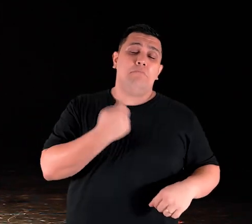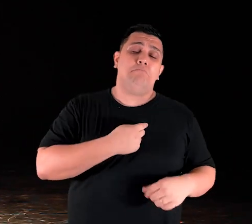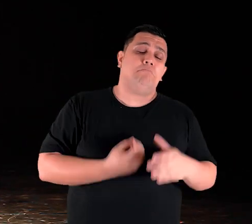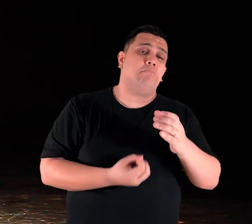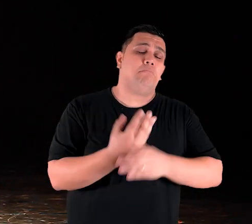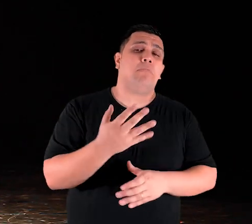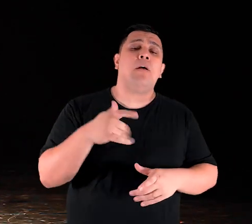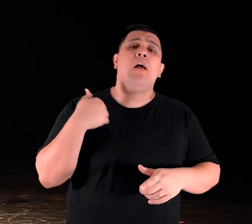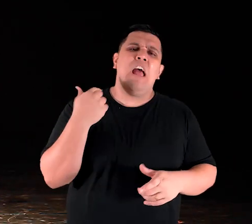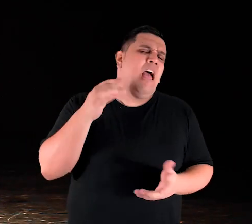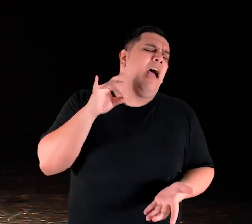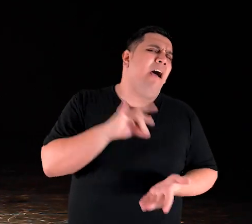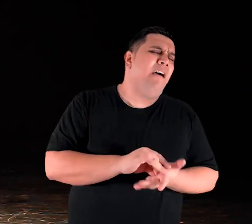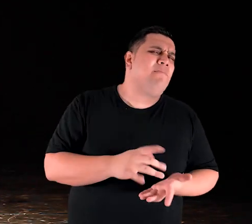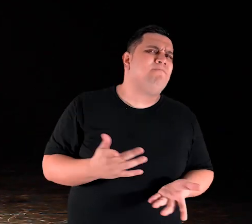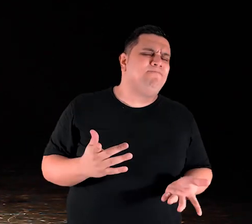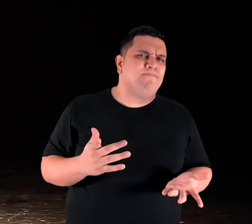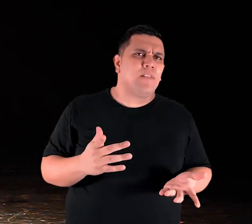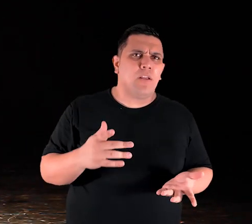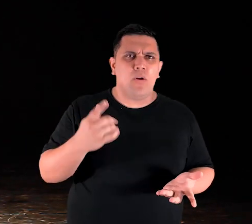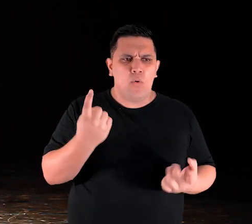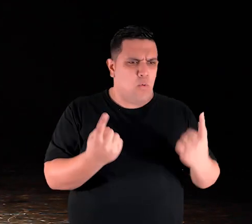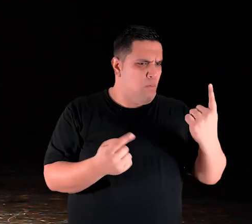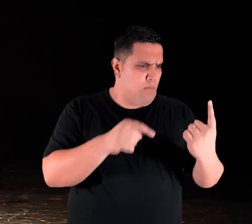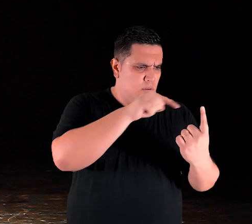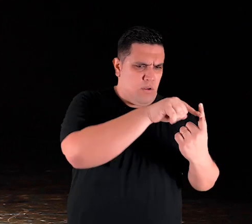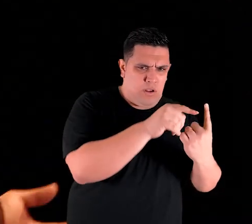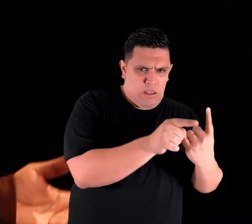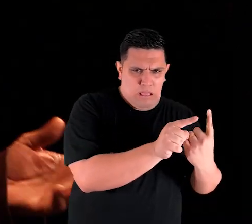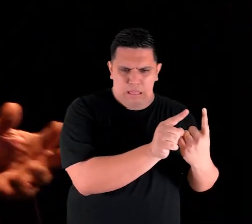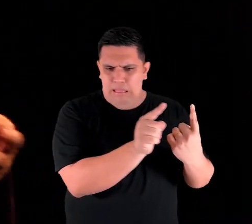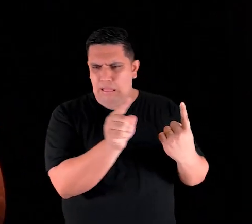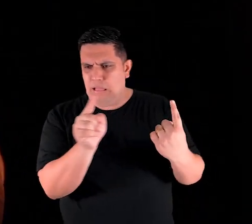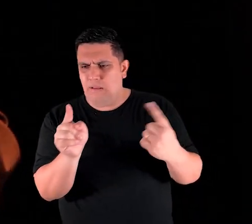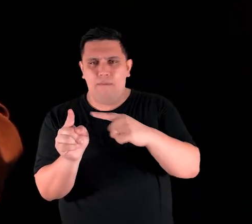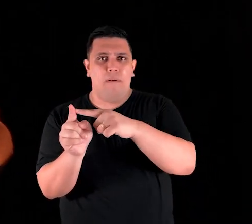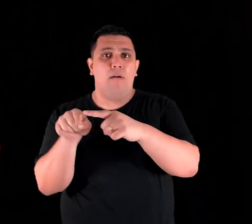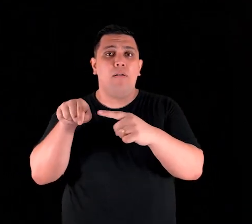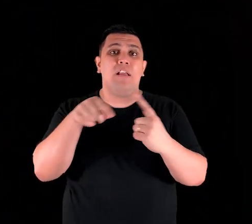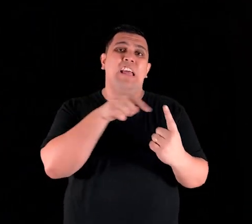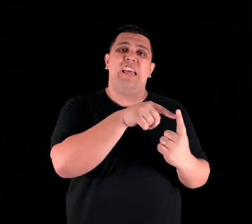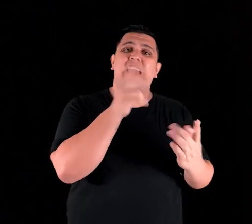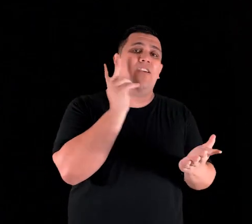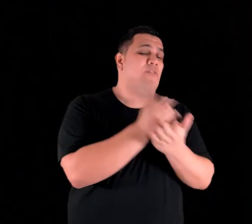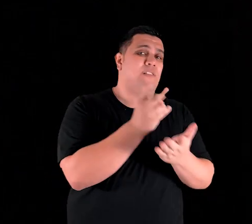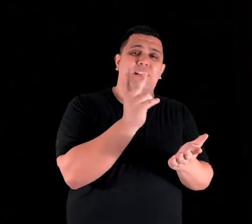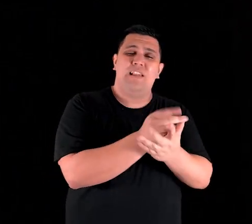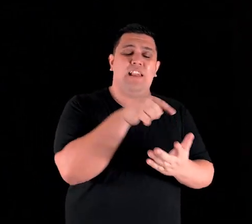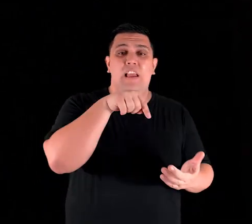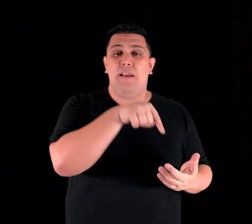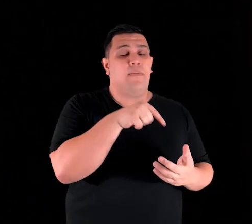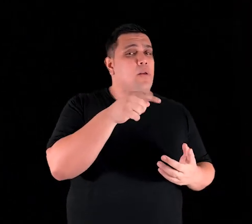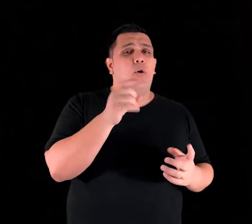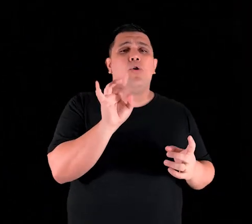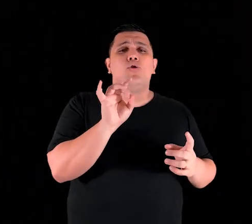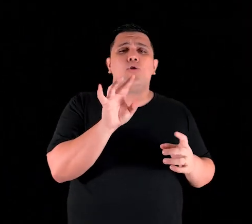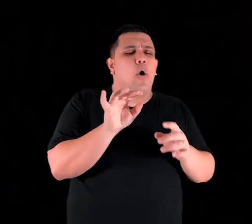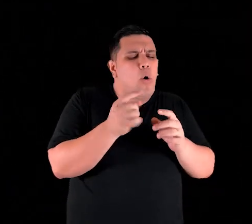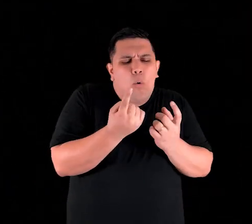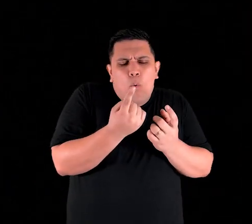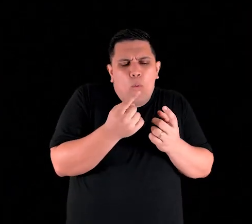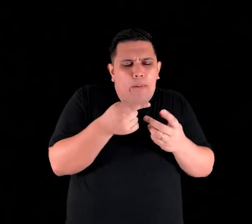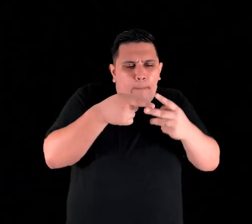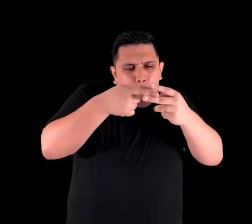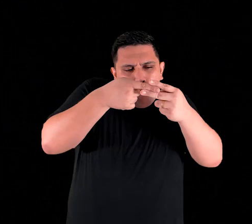Aliás, uma coisa leva a outra. E eu sempre soube ser apenas uma peça